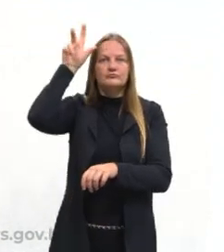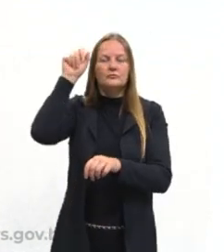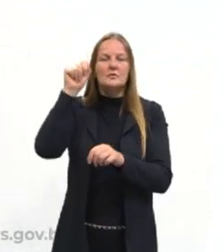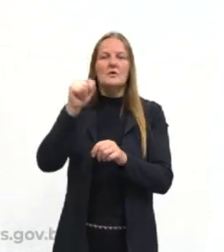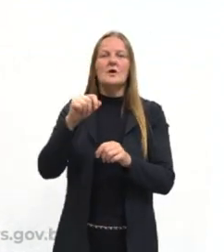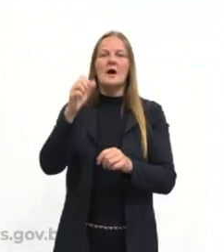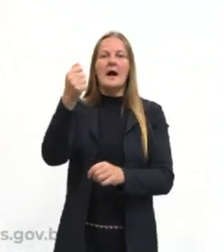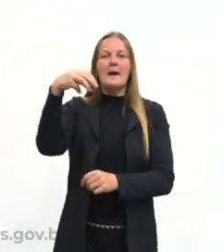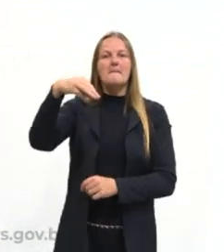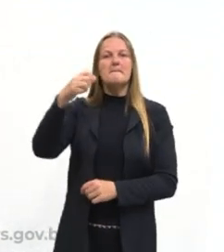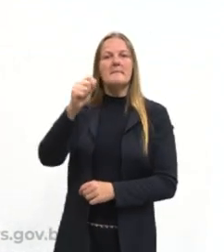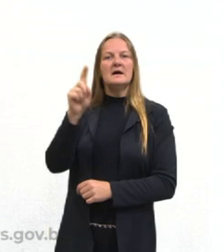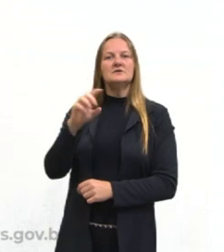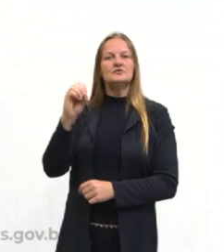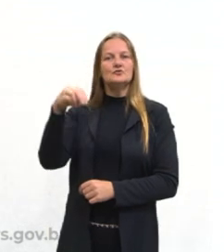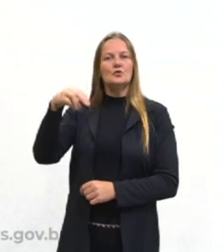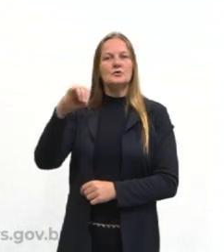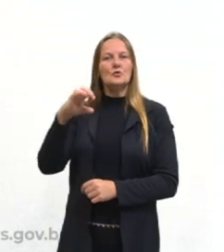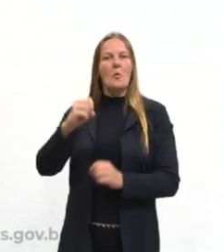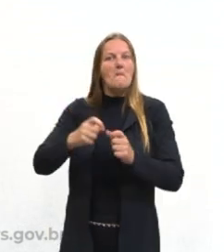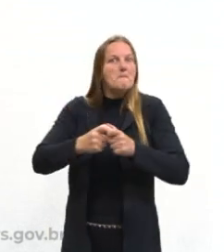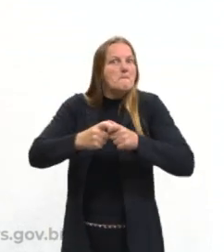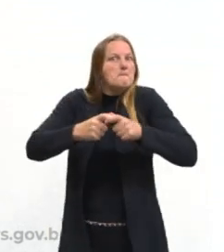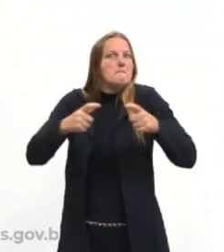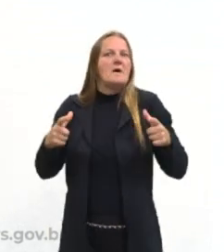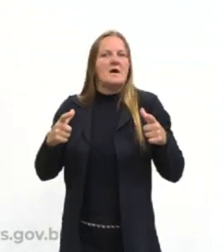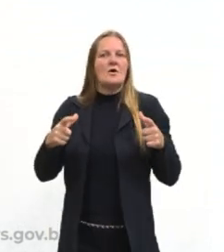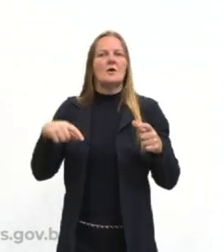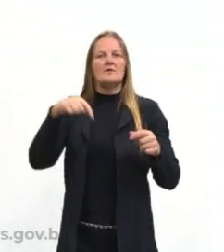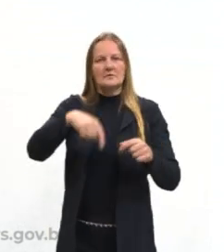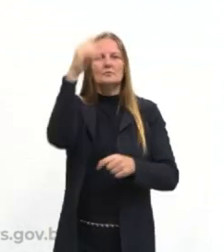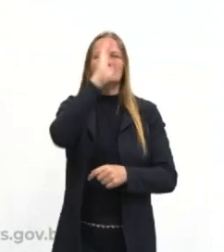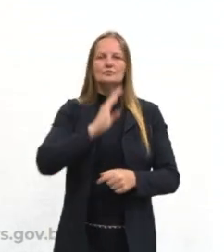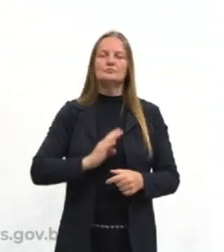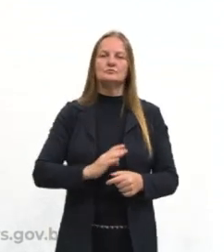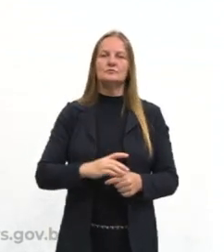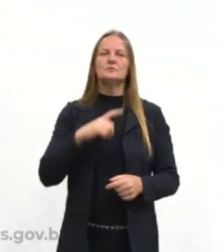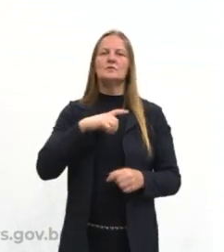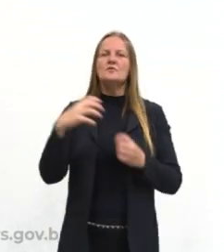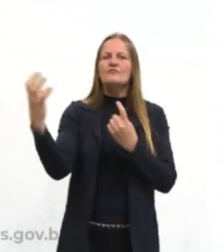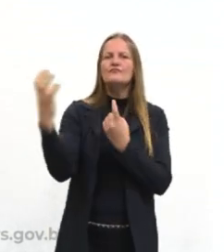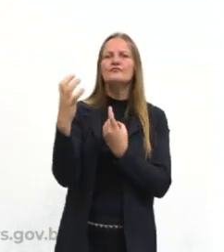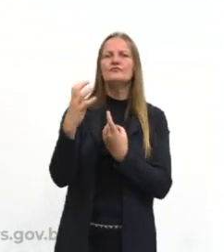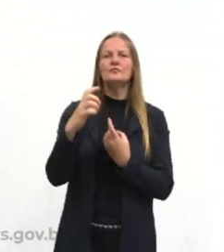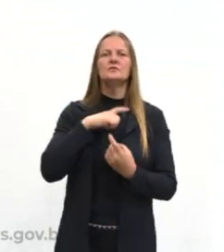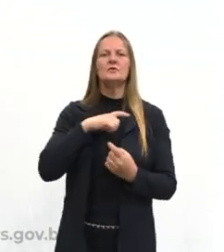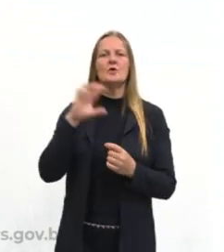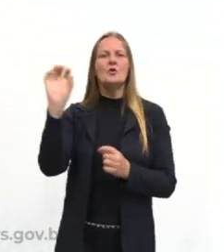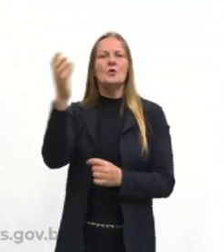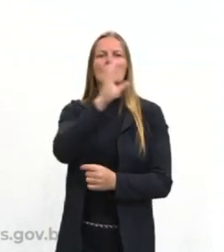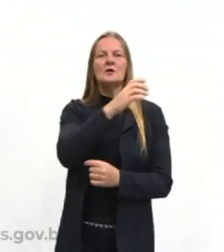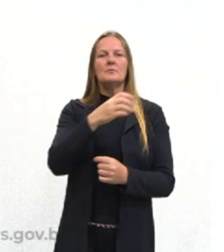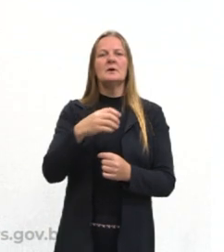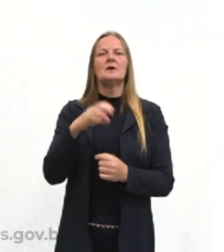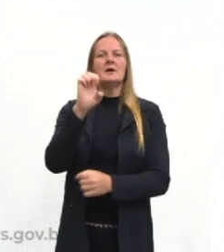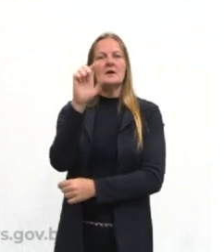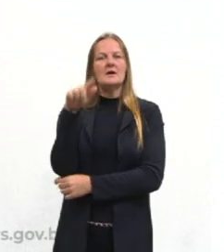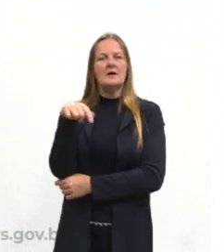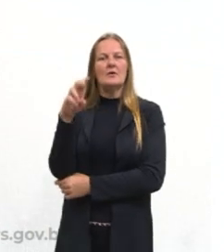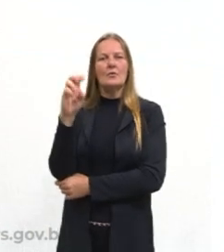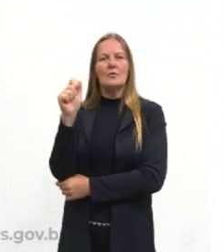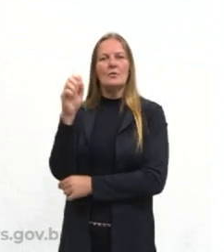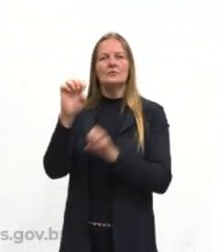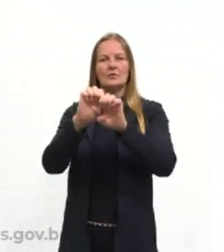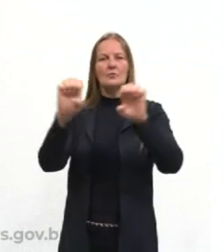ele é o maior bioma que nós temos aí no nosso território tá ele tem influência então do clima equatorial e eles